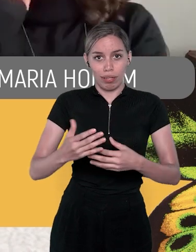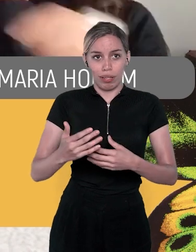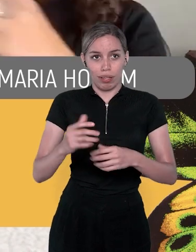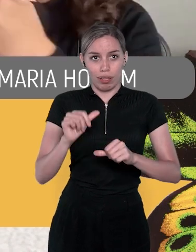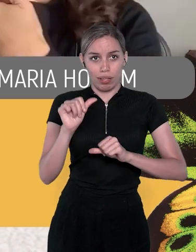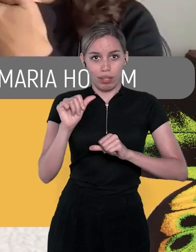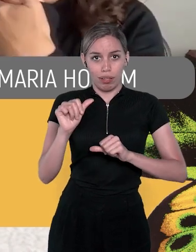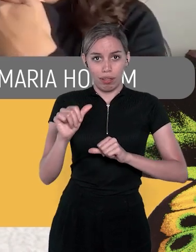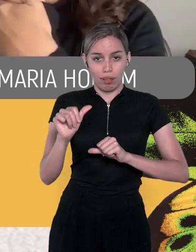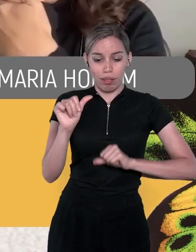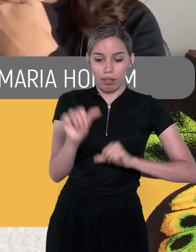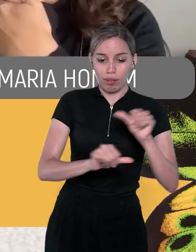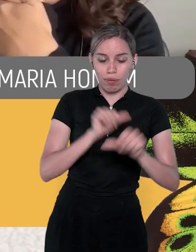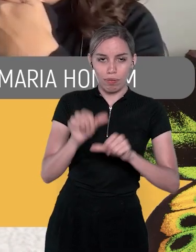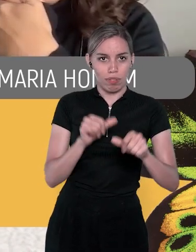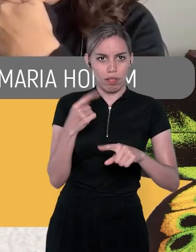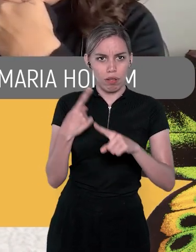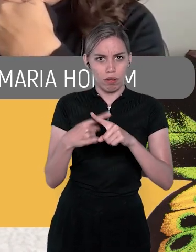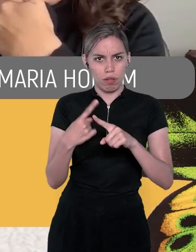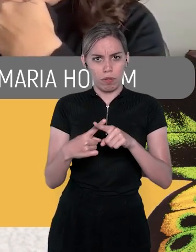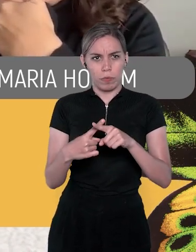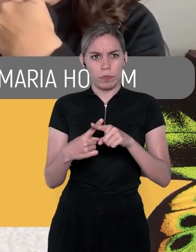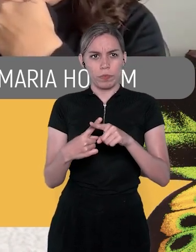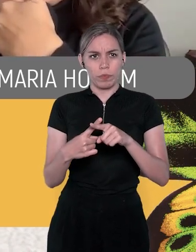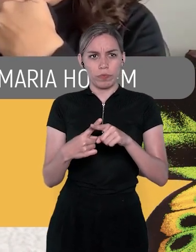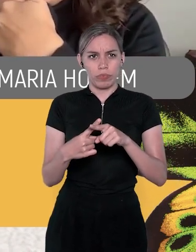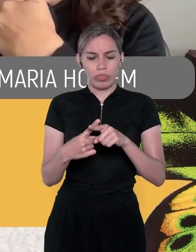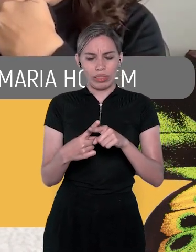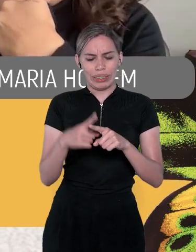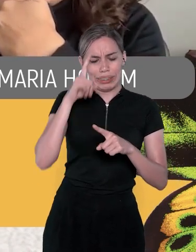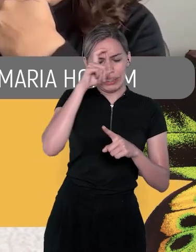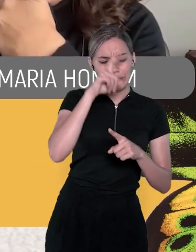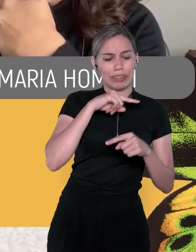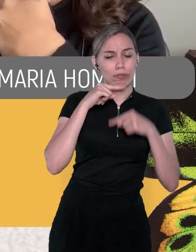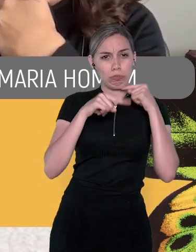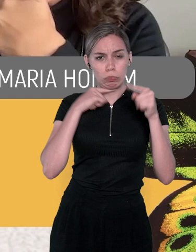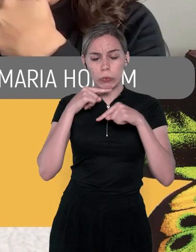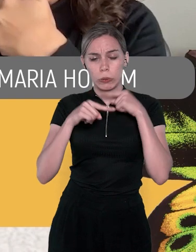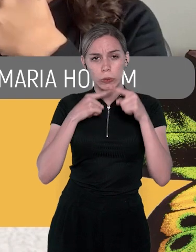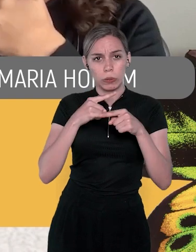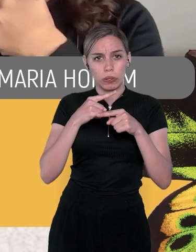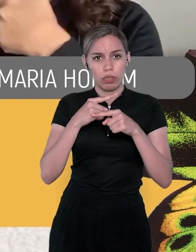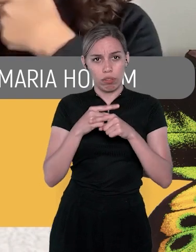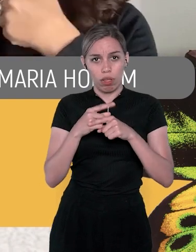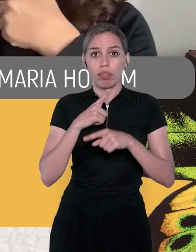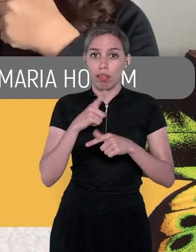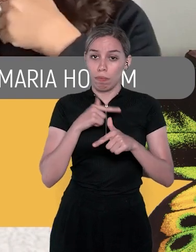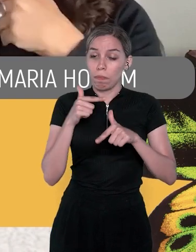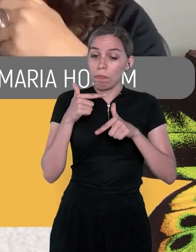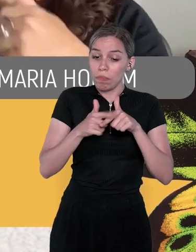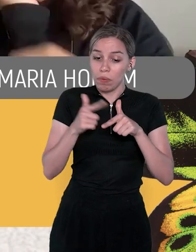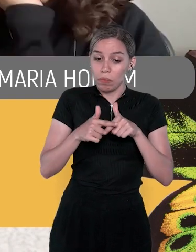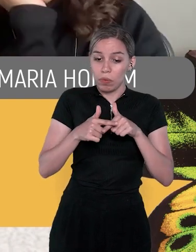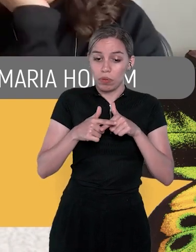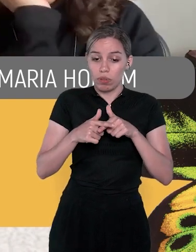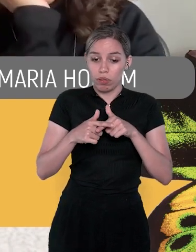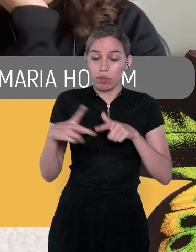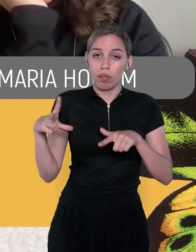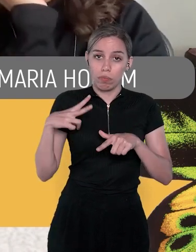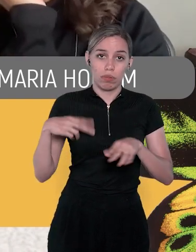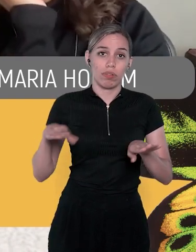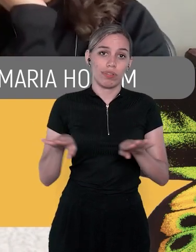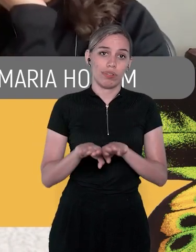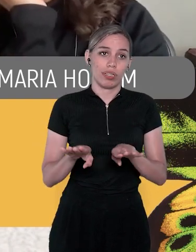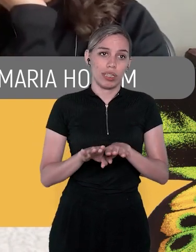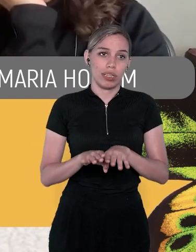dilema está provocando muitas contradições na vida social hoje, né? E na vida pessoal também. Então,